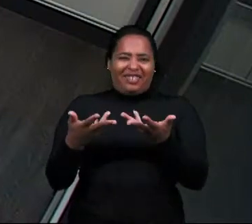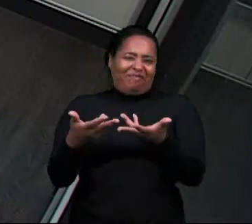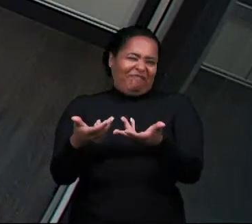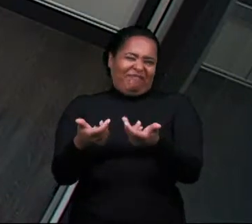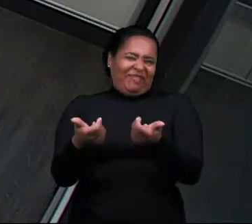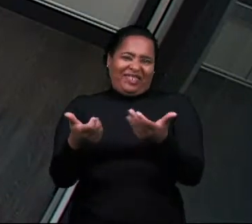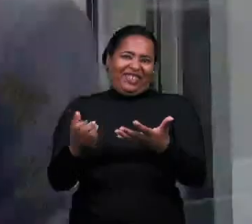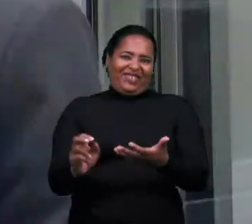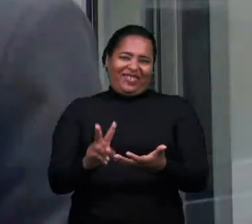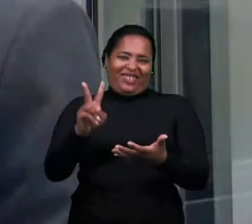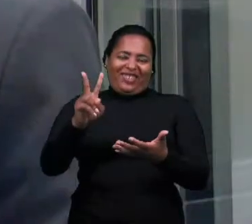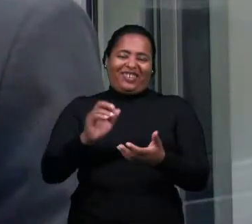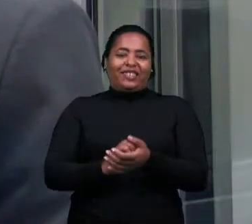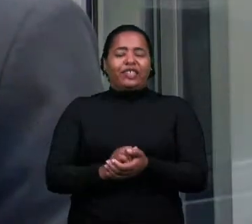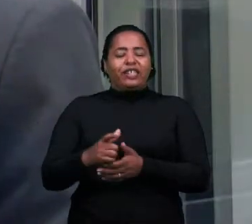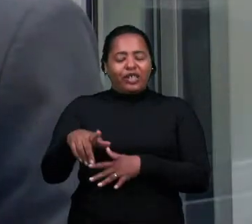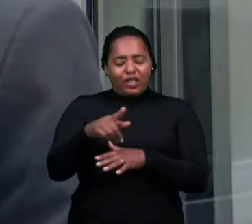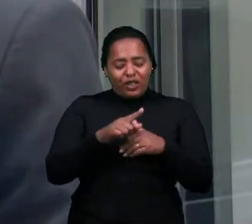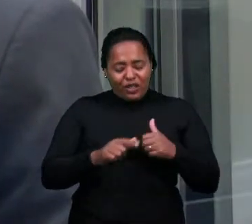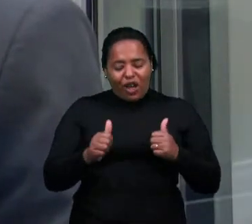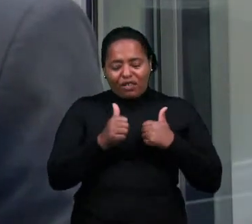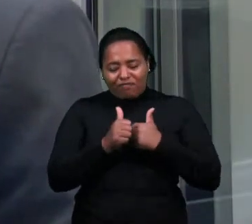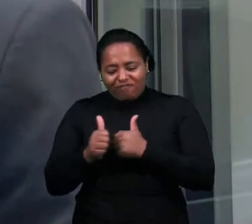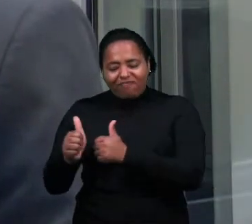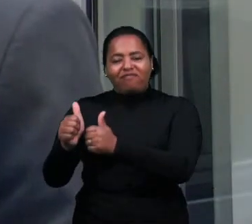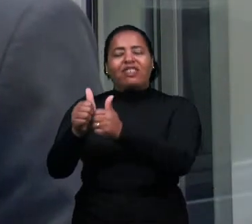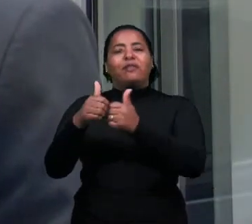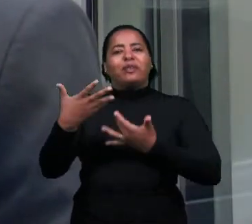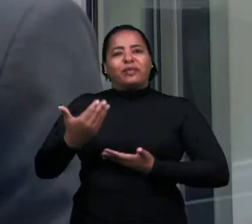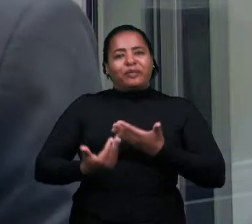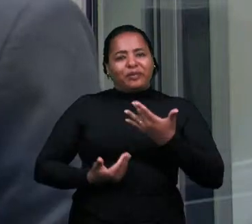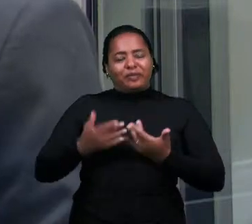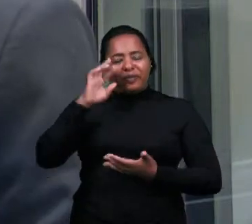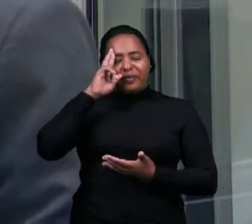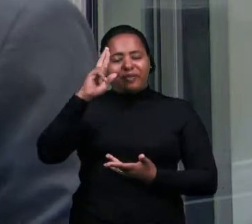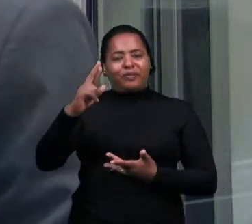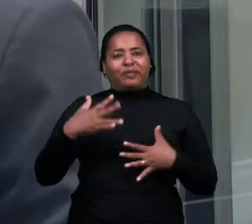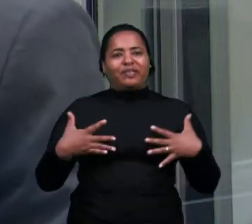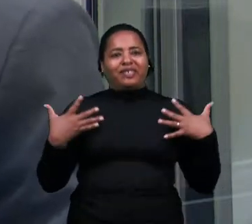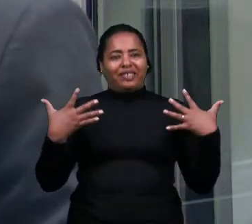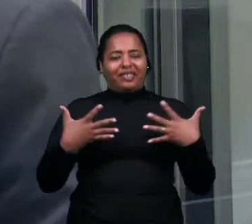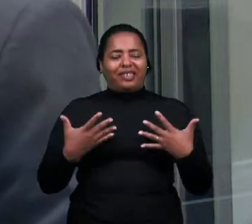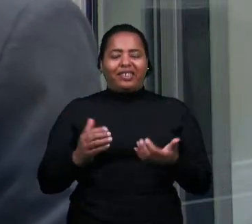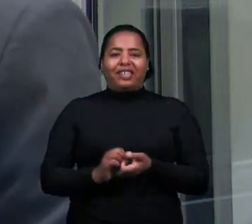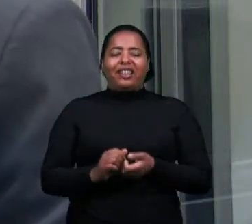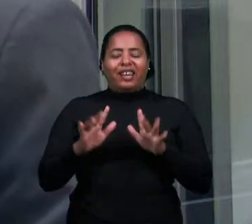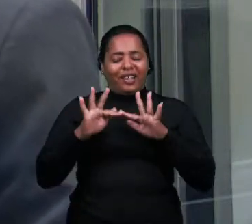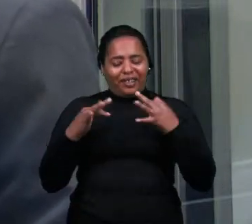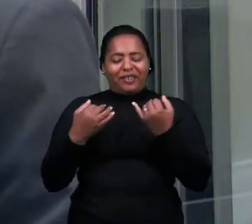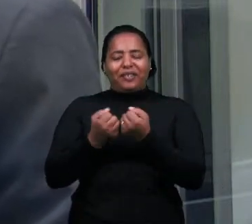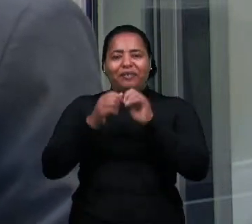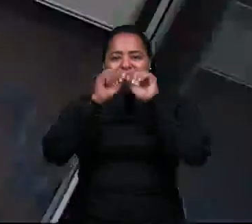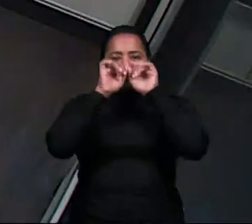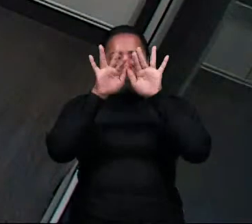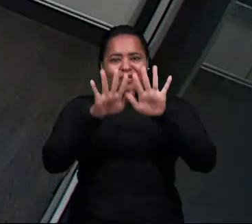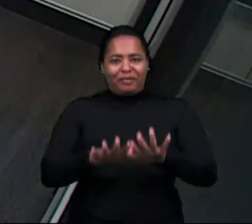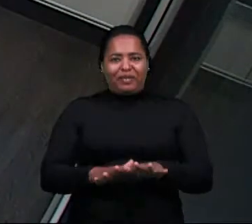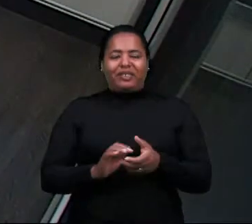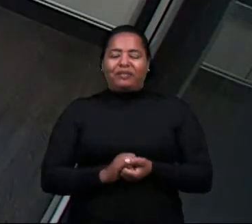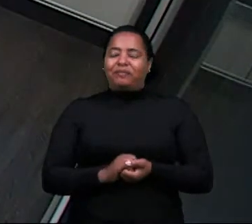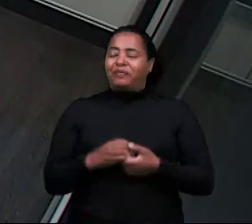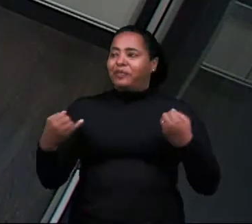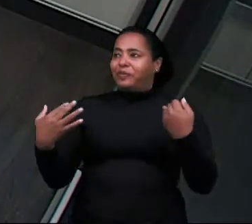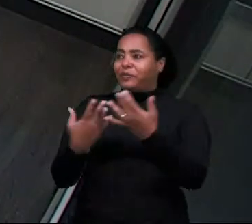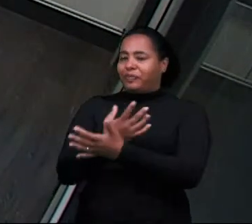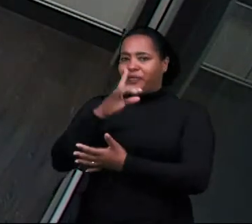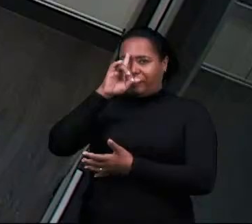E estamos caminhando, servindo ao Senhor com alegria. A família realmente é uma bênção. Quando estamos Glória a Deus. Maravilha.